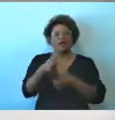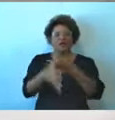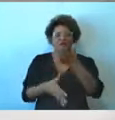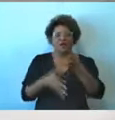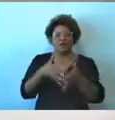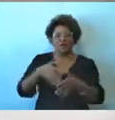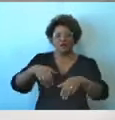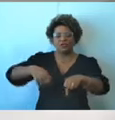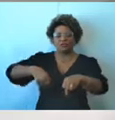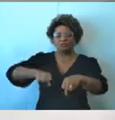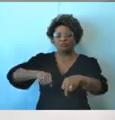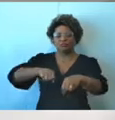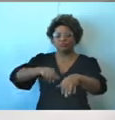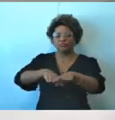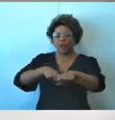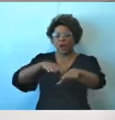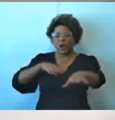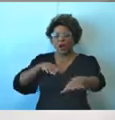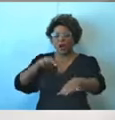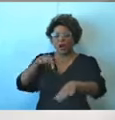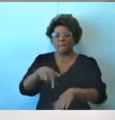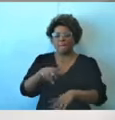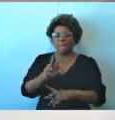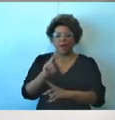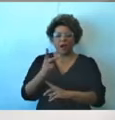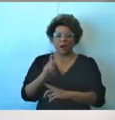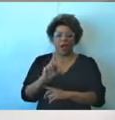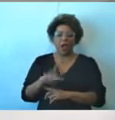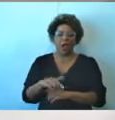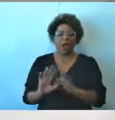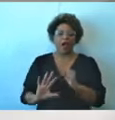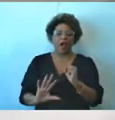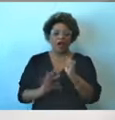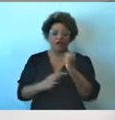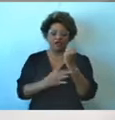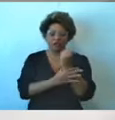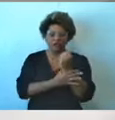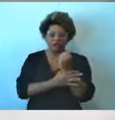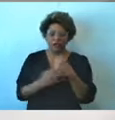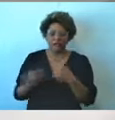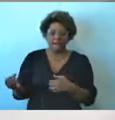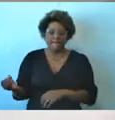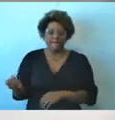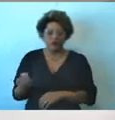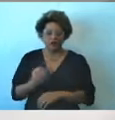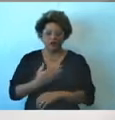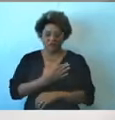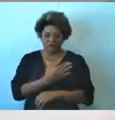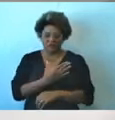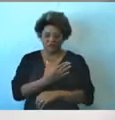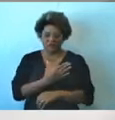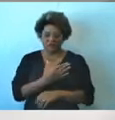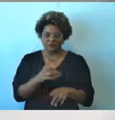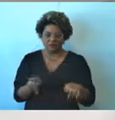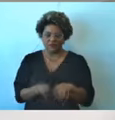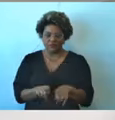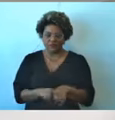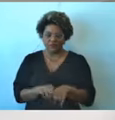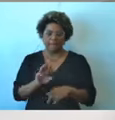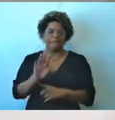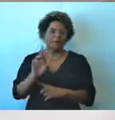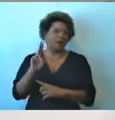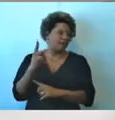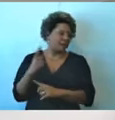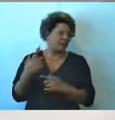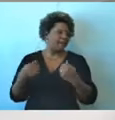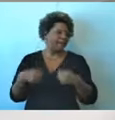em BH é também garantir que BH esteja se modernizando. BH precisa muito passar por esse processo de modernização,